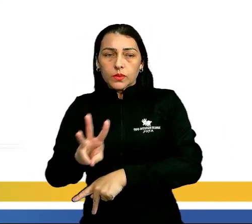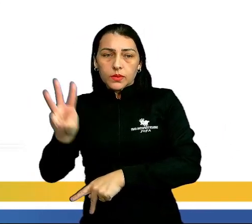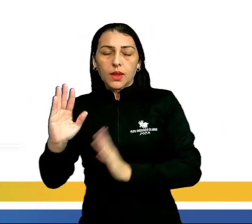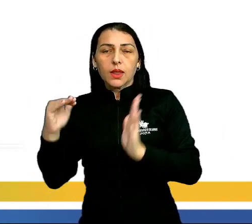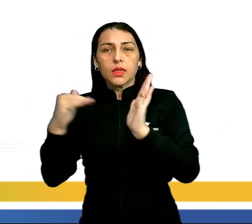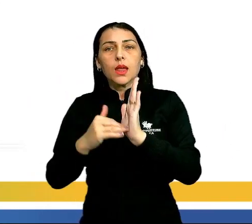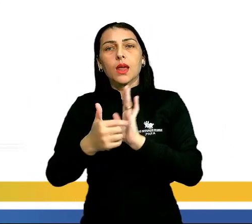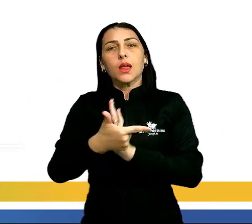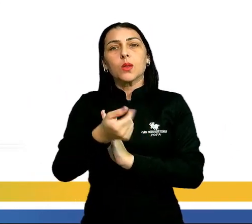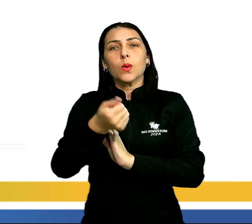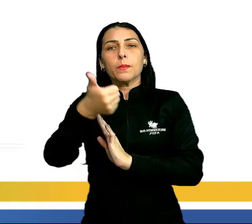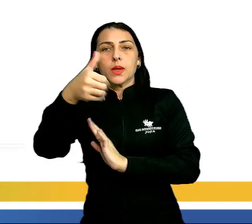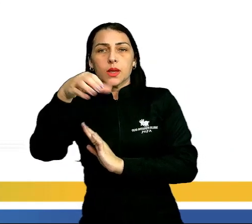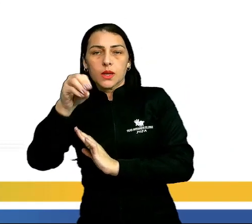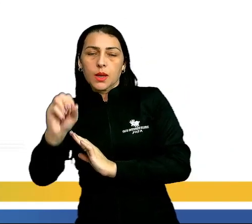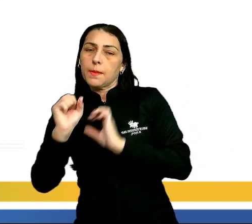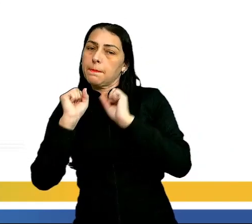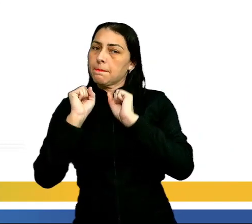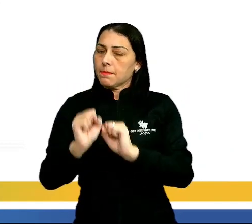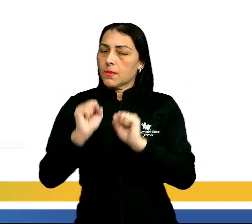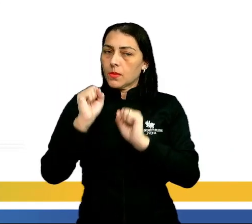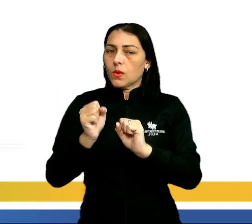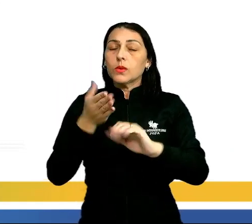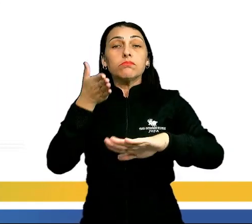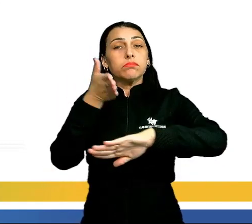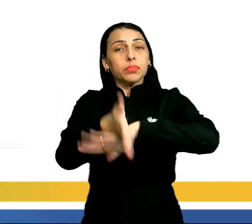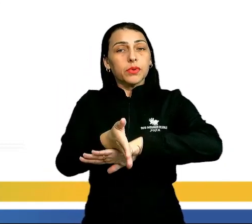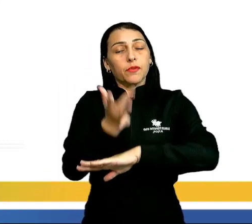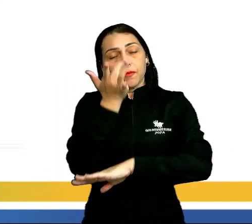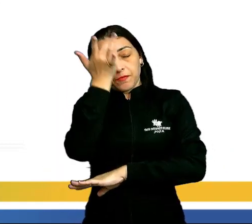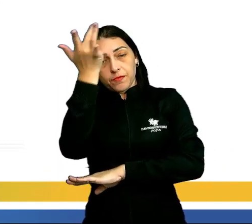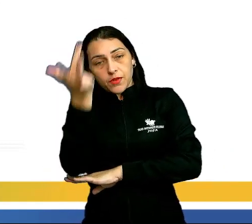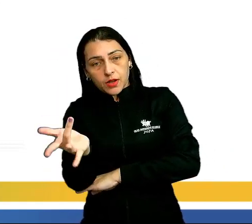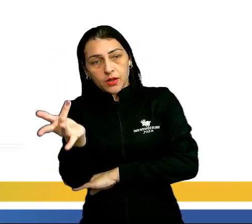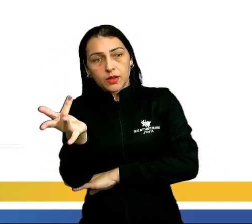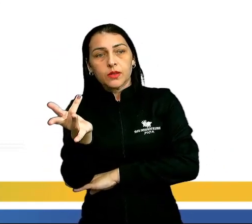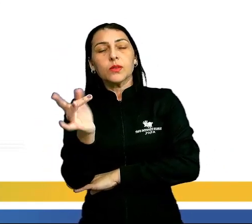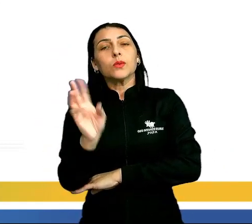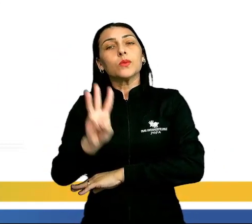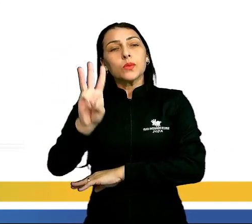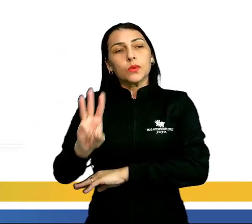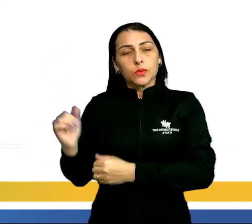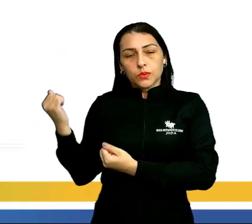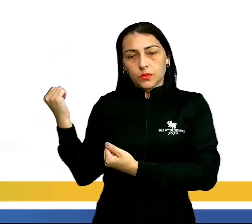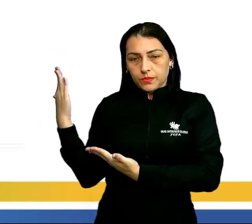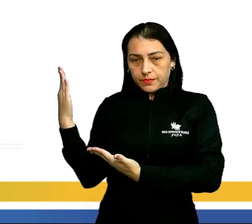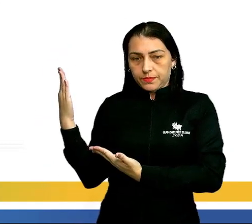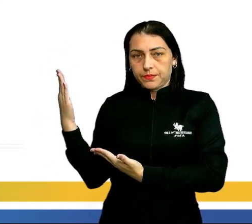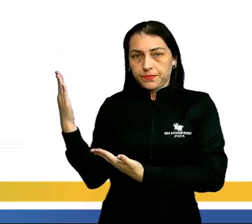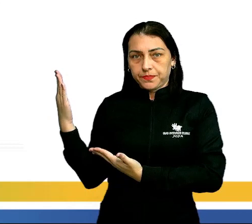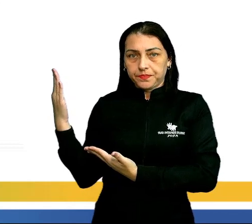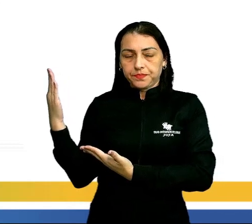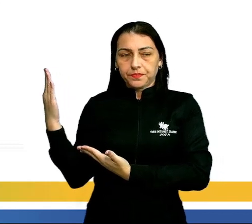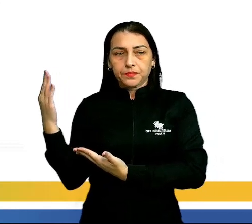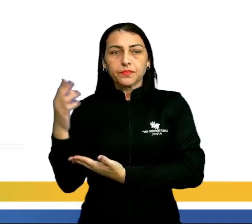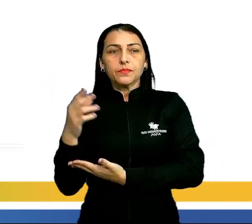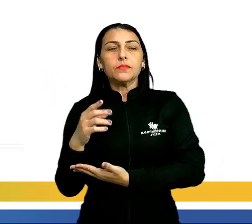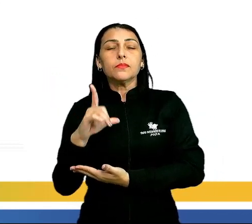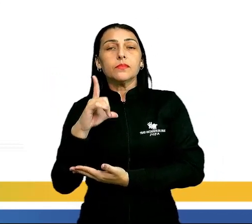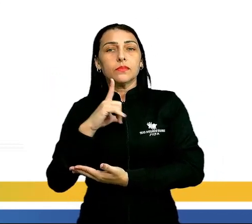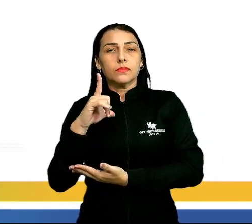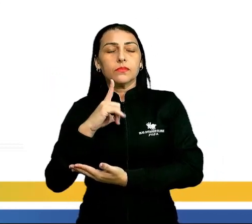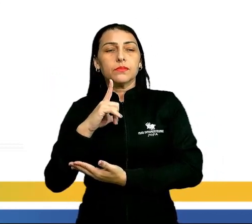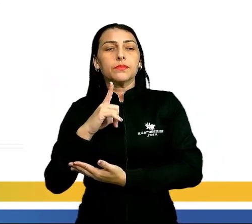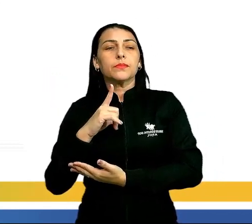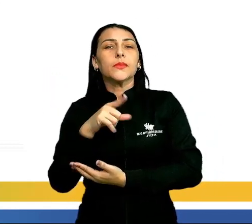até 2100. E elas podem aí ser acessadas facilmente através desse site. Esse site aqui, eu tirei